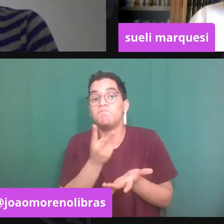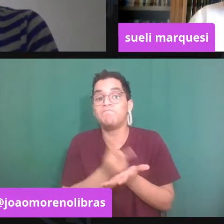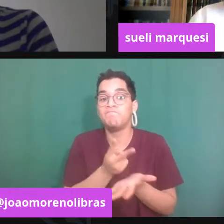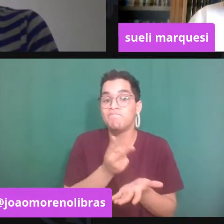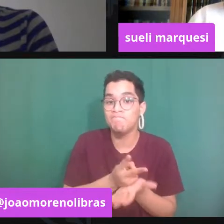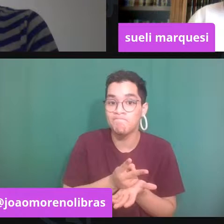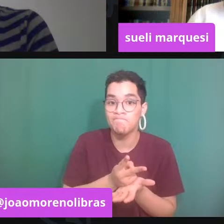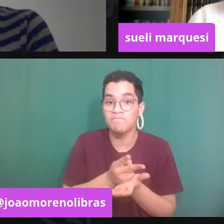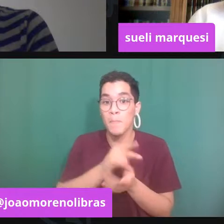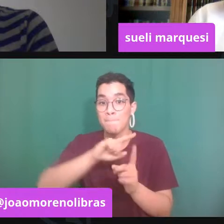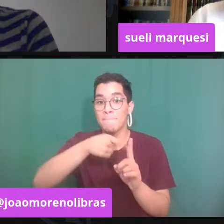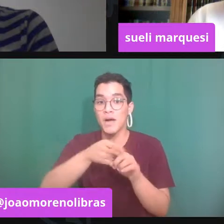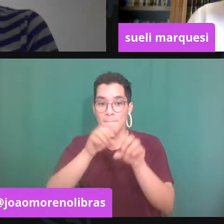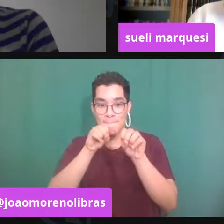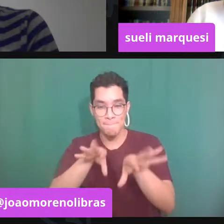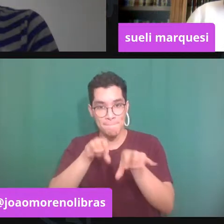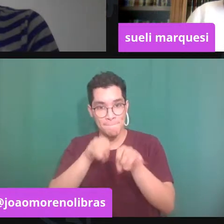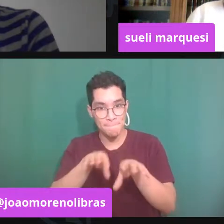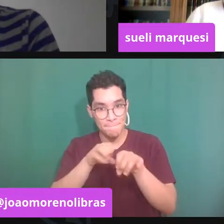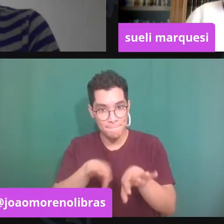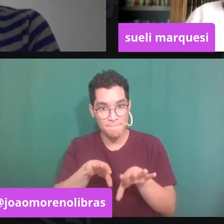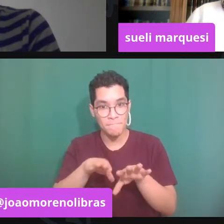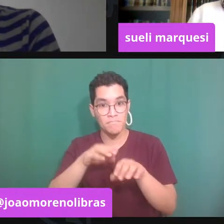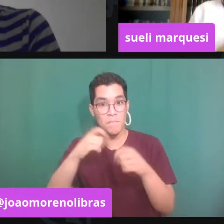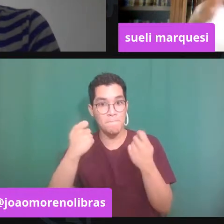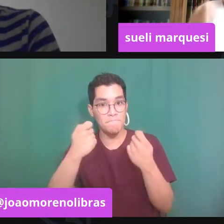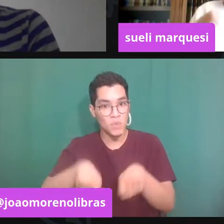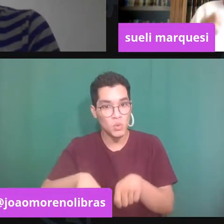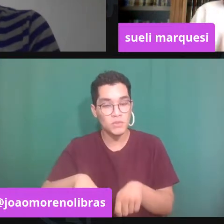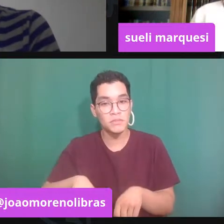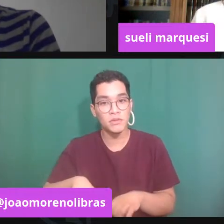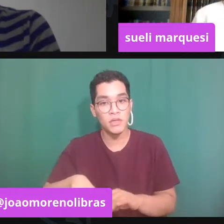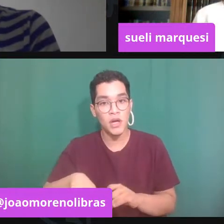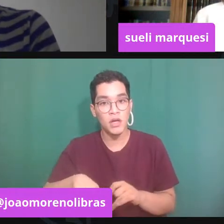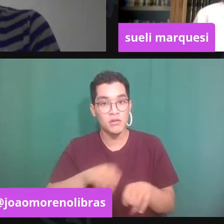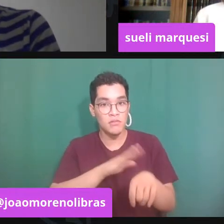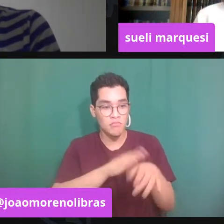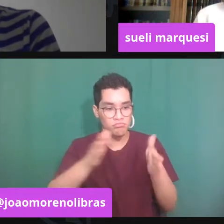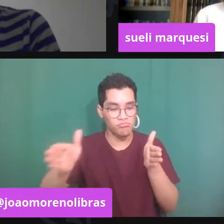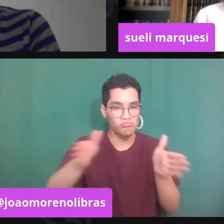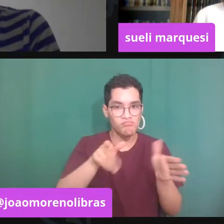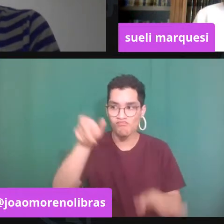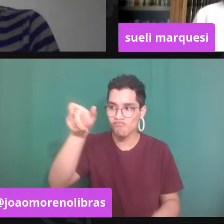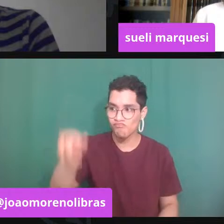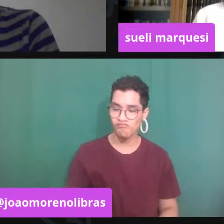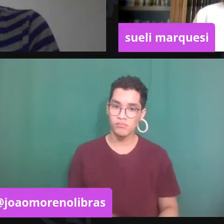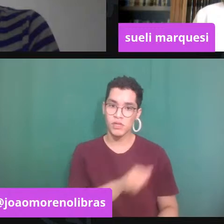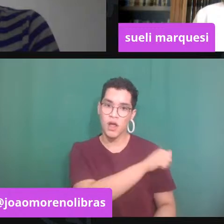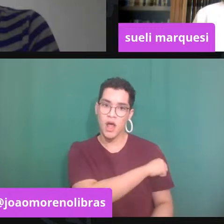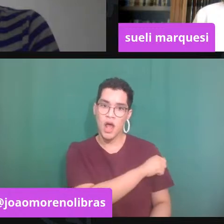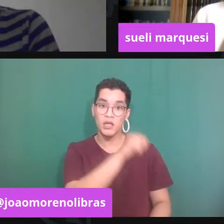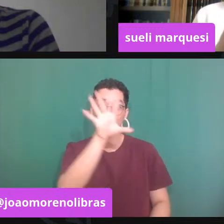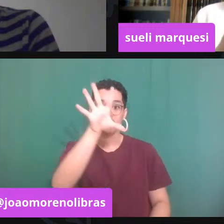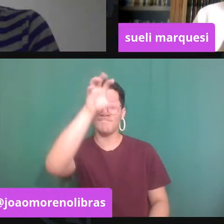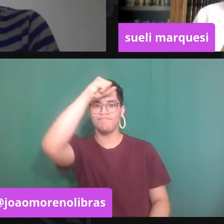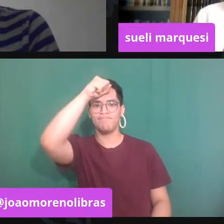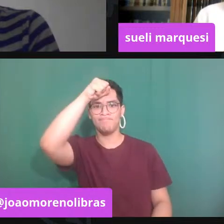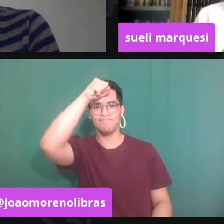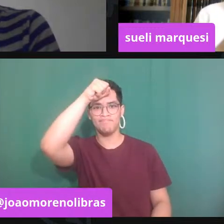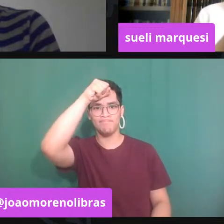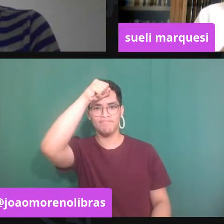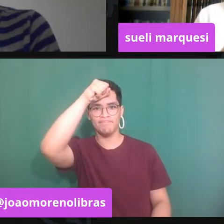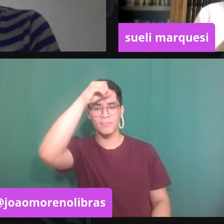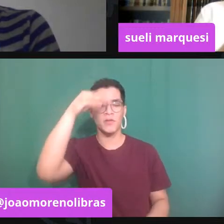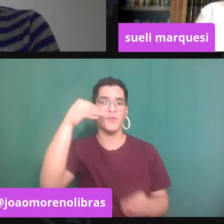ensinar, quer dizer, propiciar, né, situações para que o aluno aprenda a não